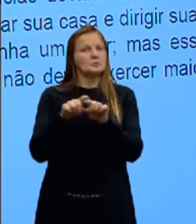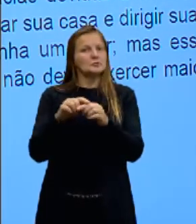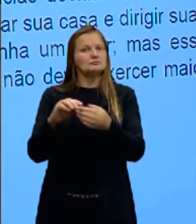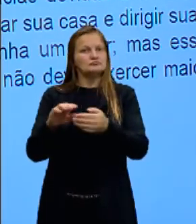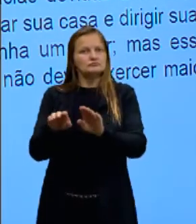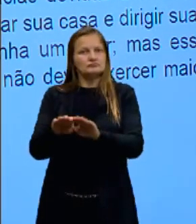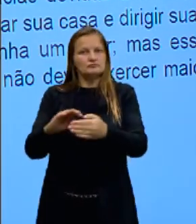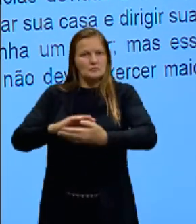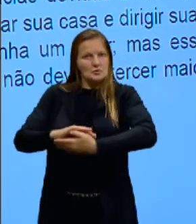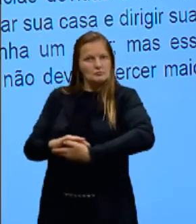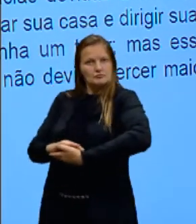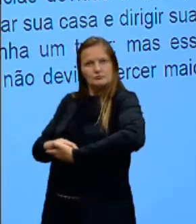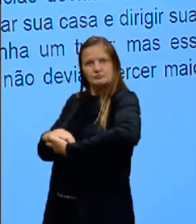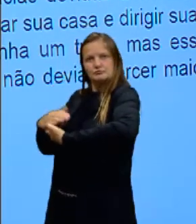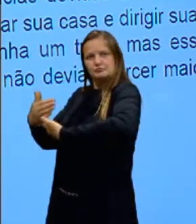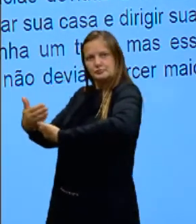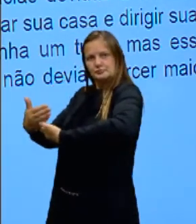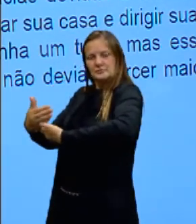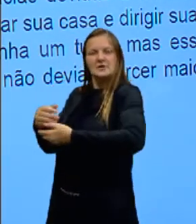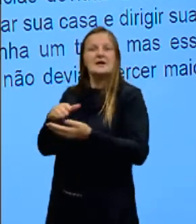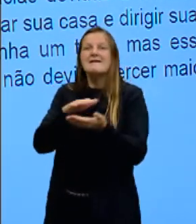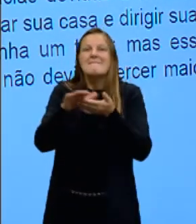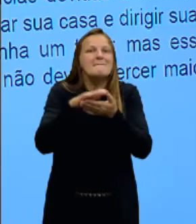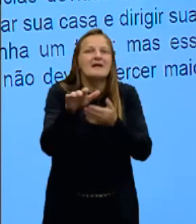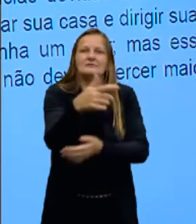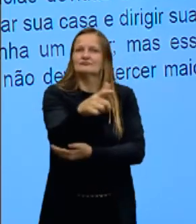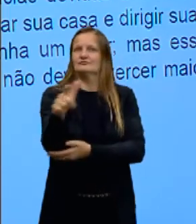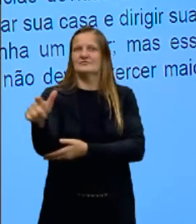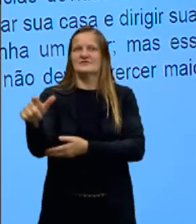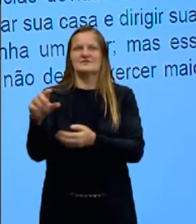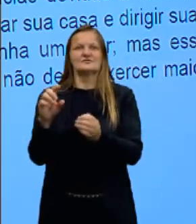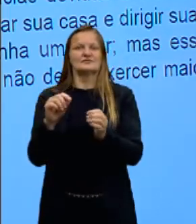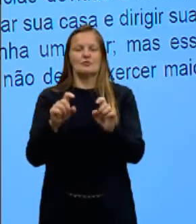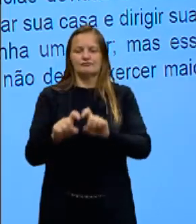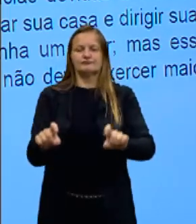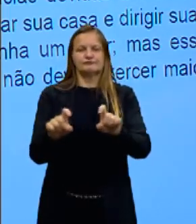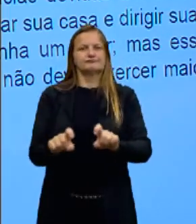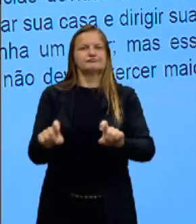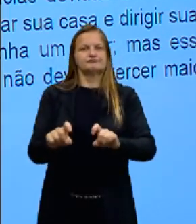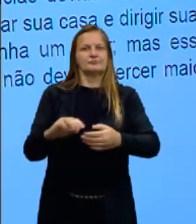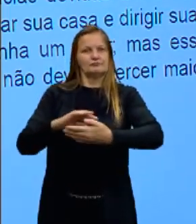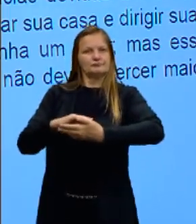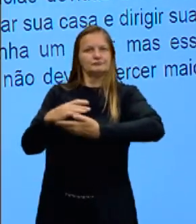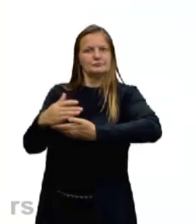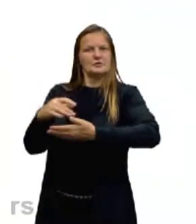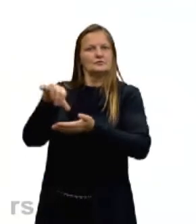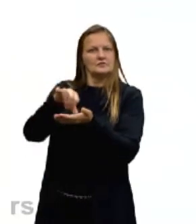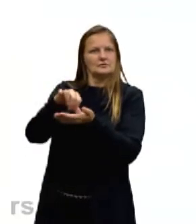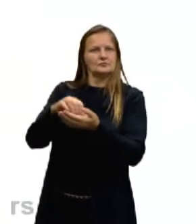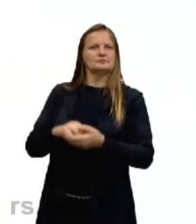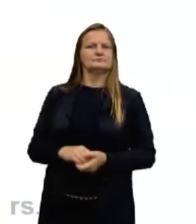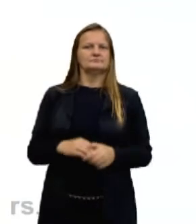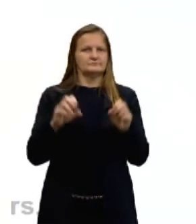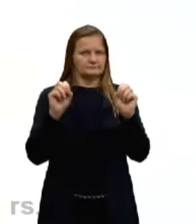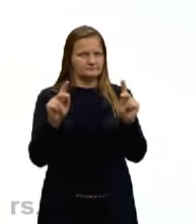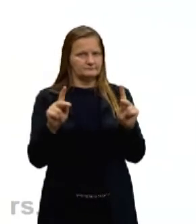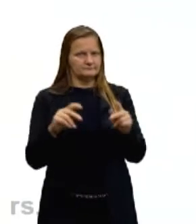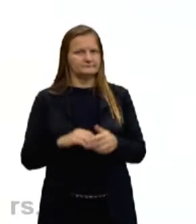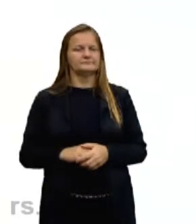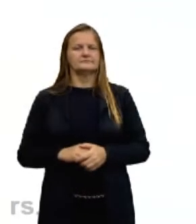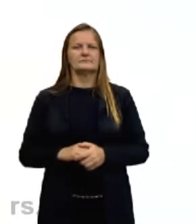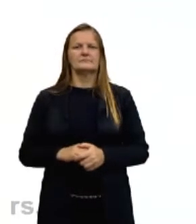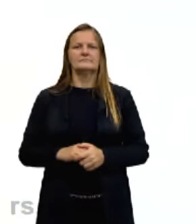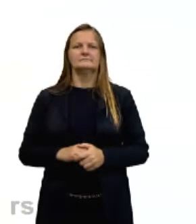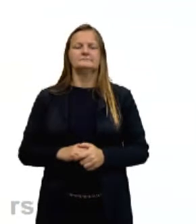fazer o Enem digital tá que aí não é a impresso lado vai fazer em algum centro de informática tá vamos lá então questão